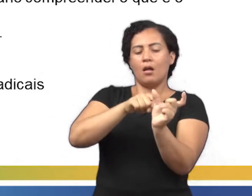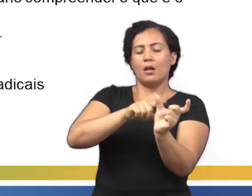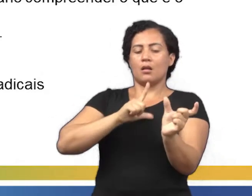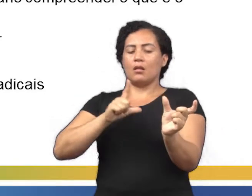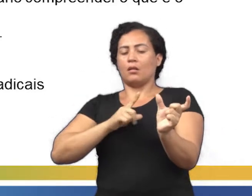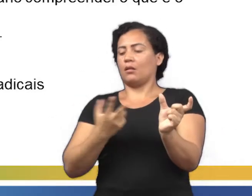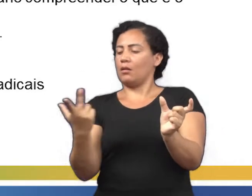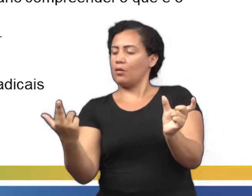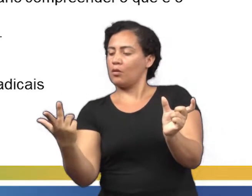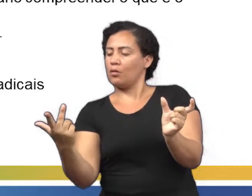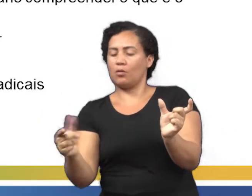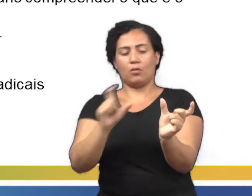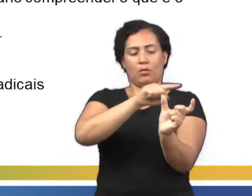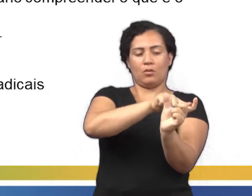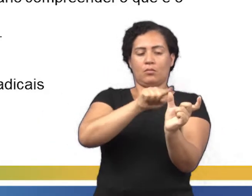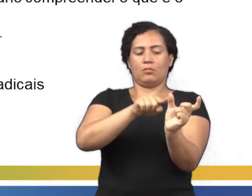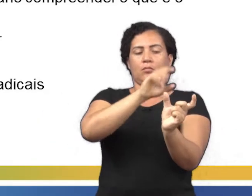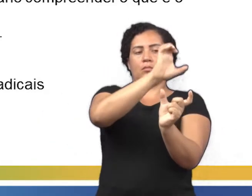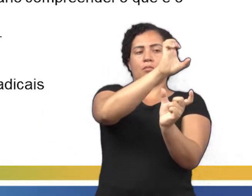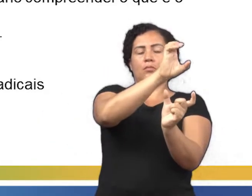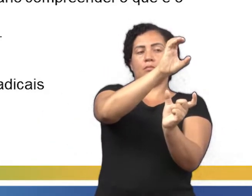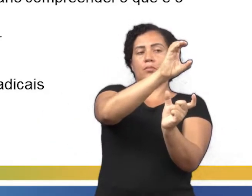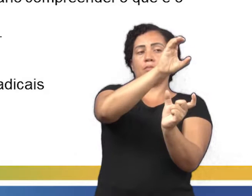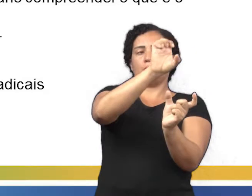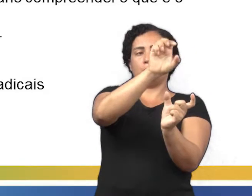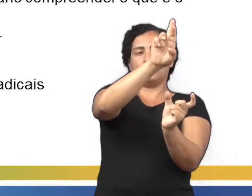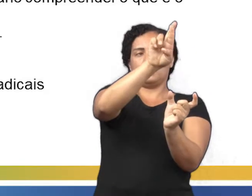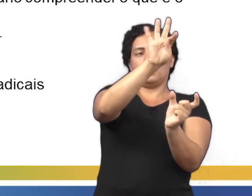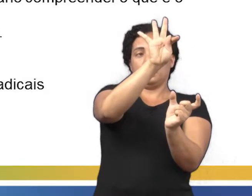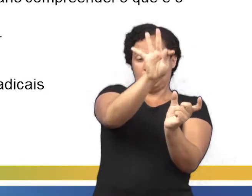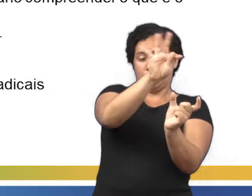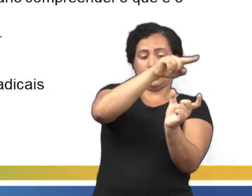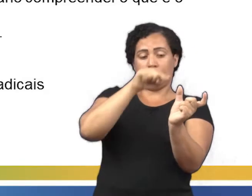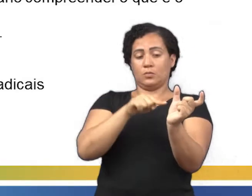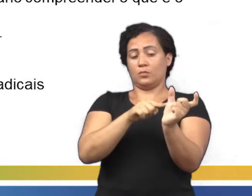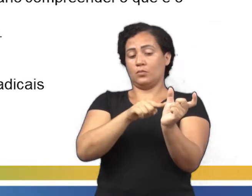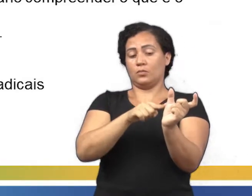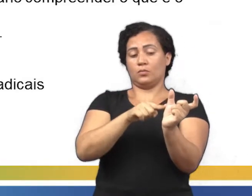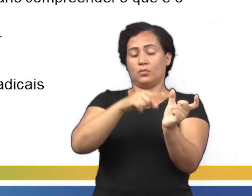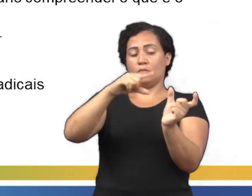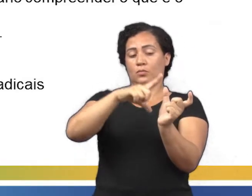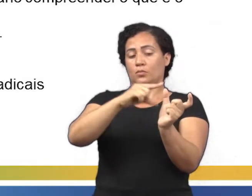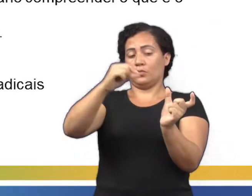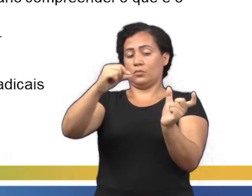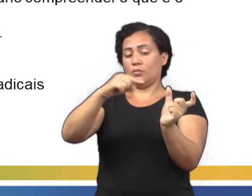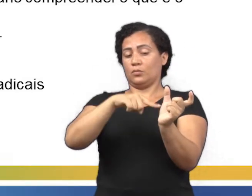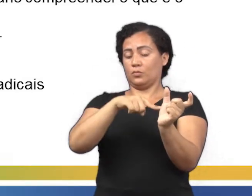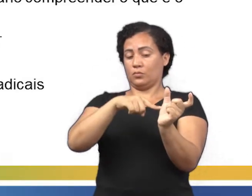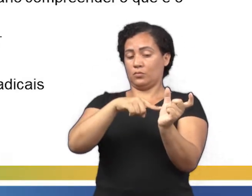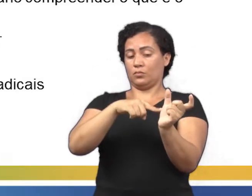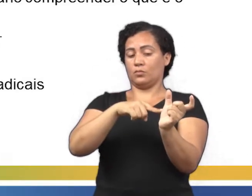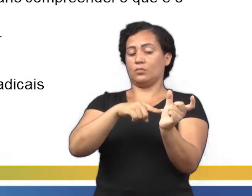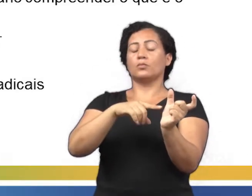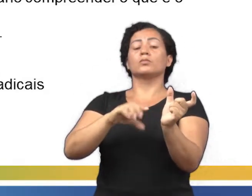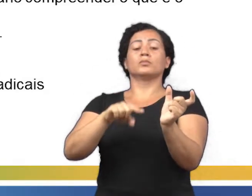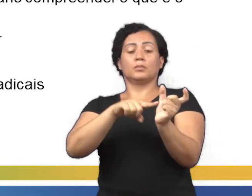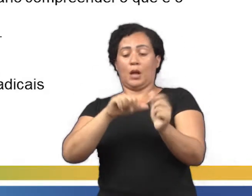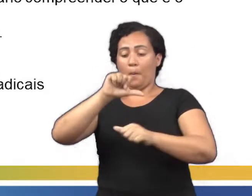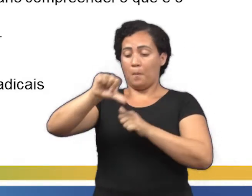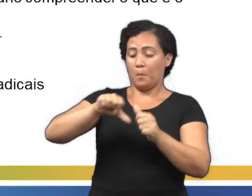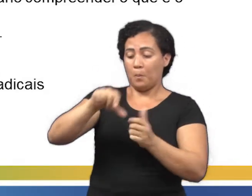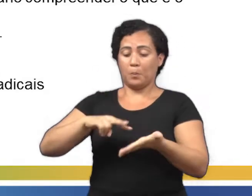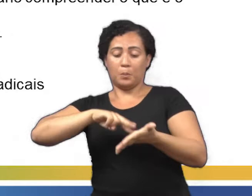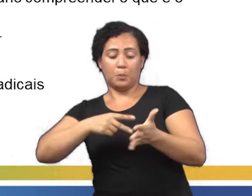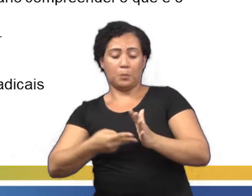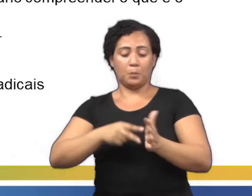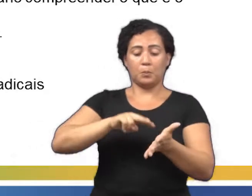mesmas letrinhas aí, certe. Então, eu coloquei no final para mudar o significado no certo e na